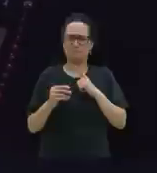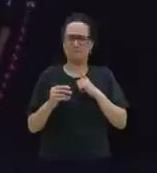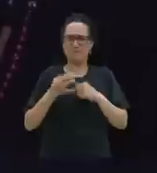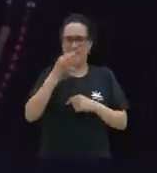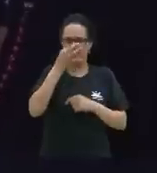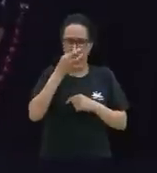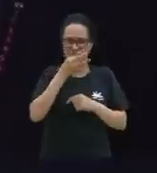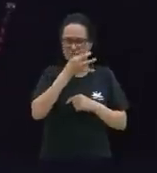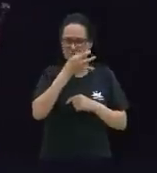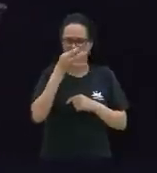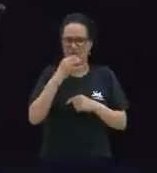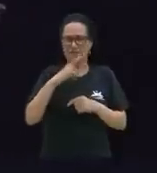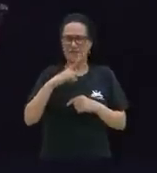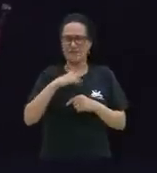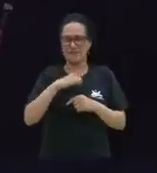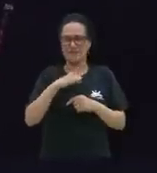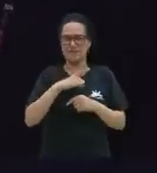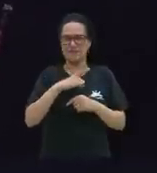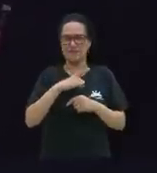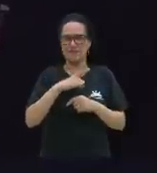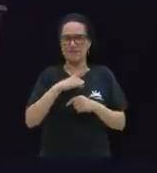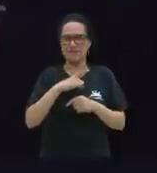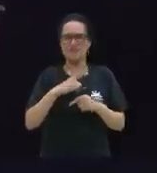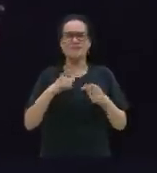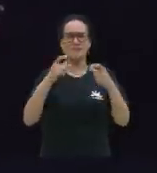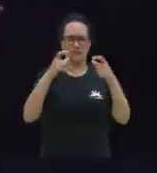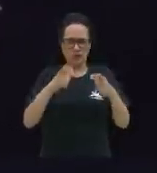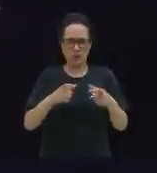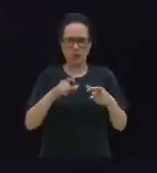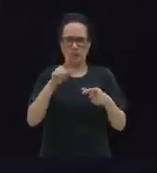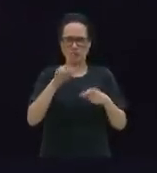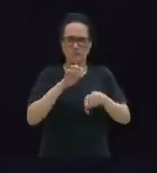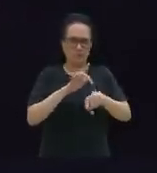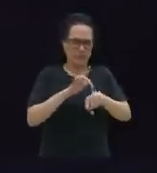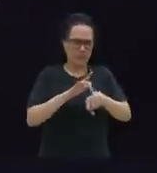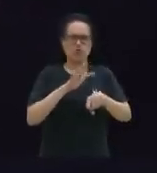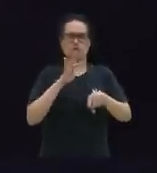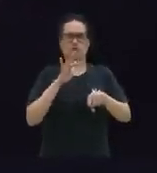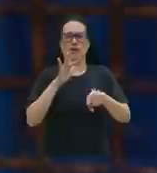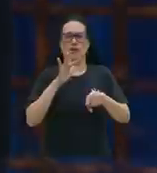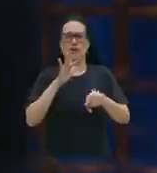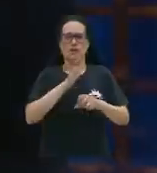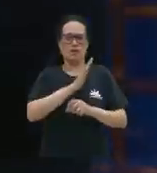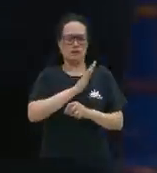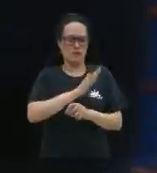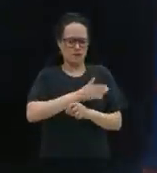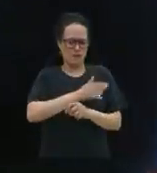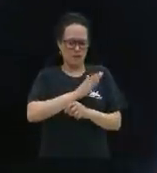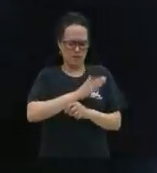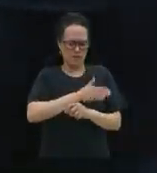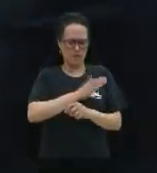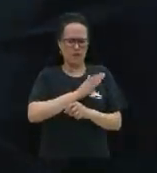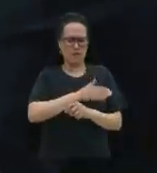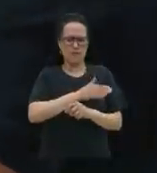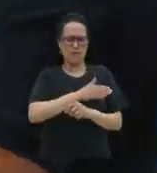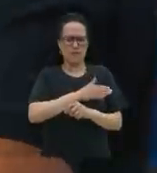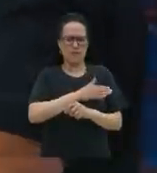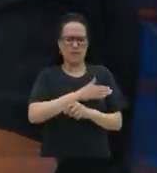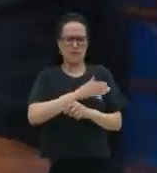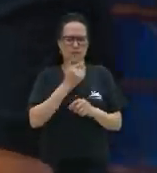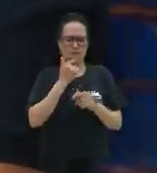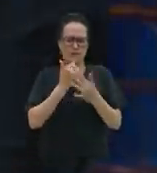Eucaristia. É onde você toca o corpo, sangue, alma e